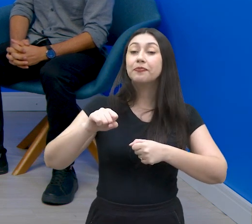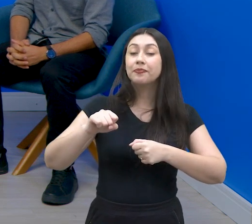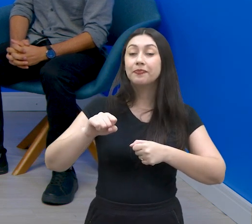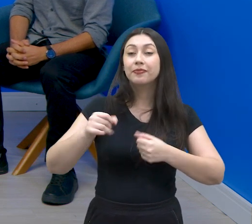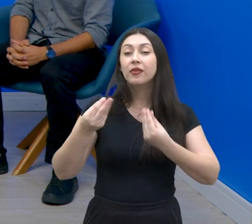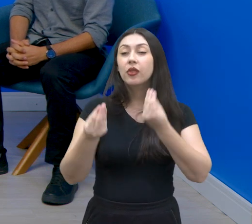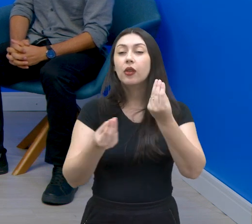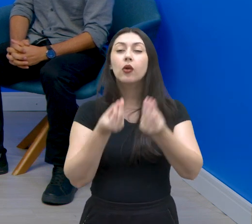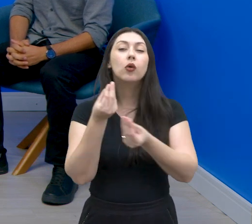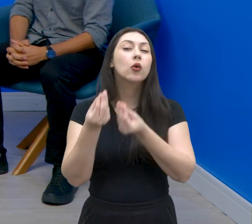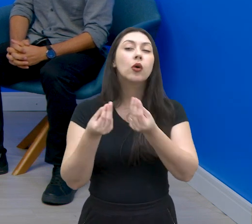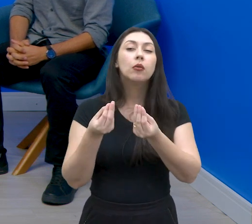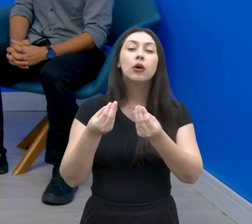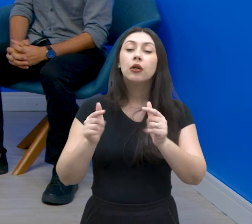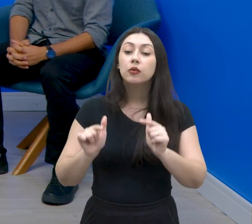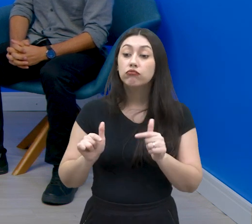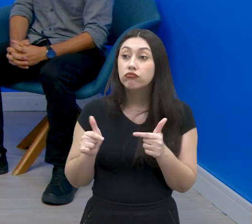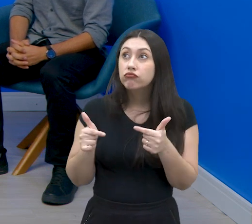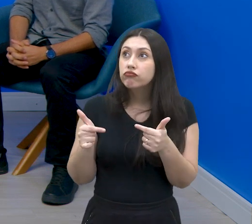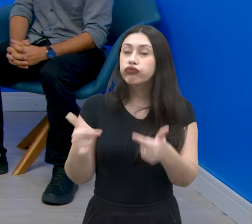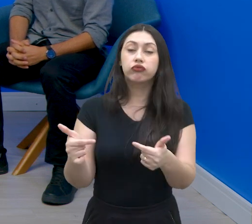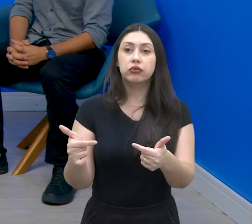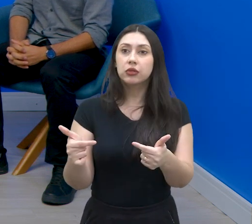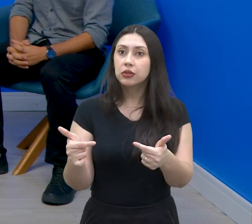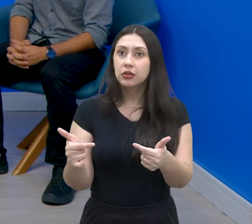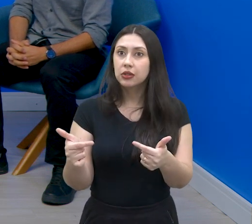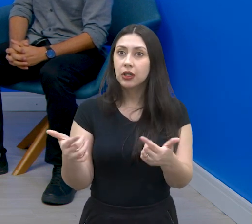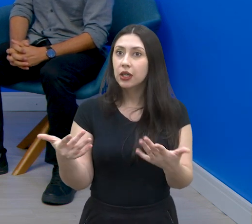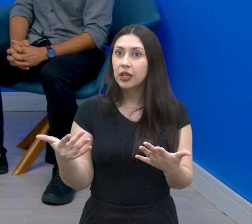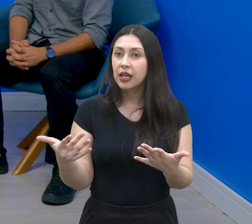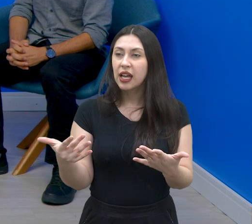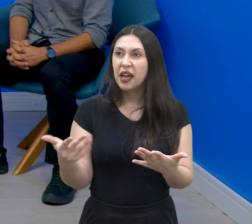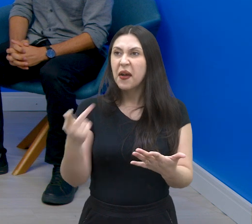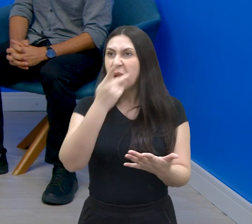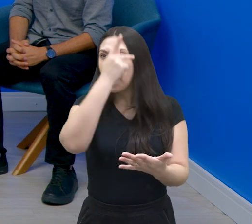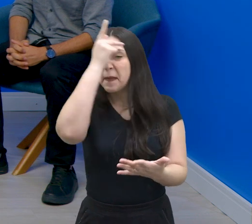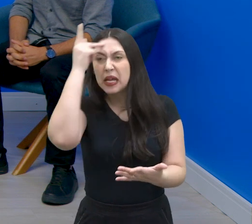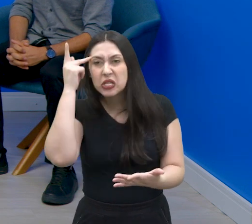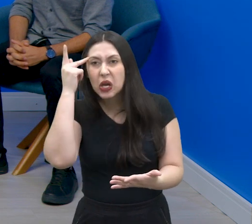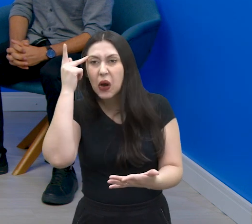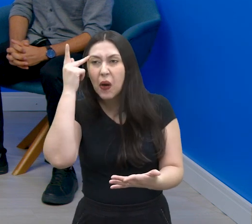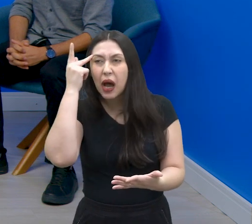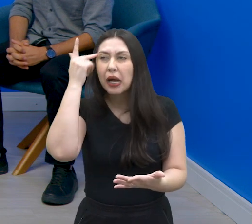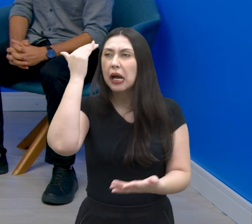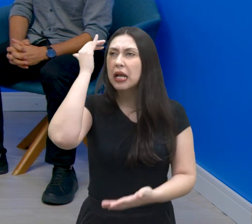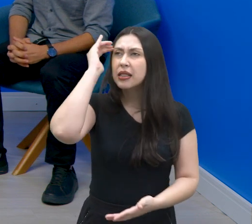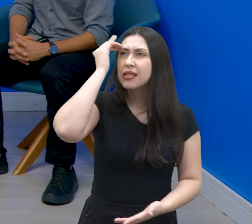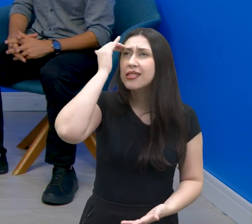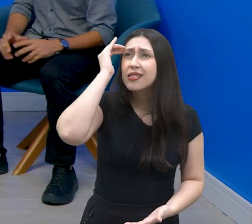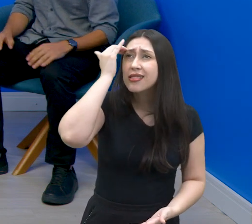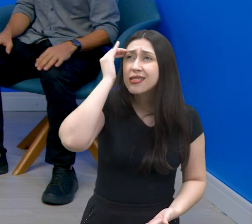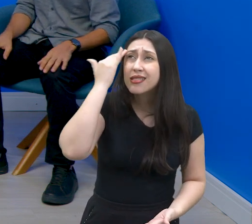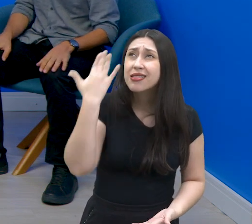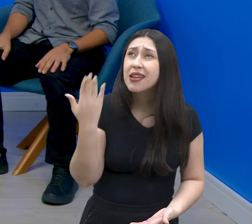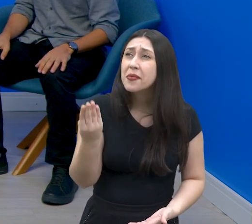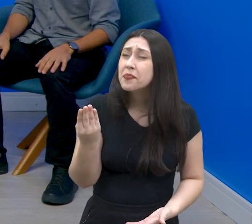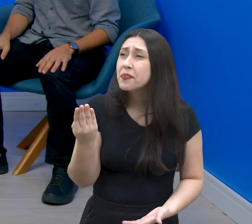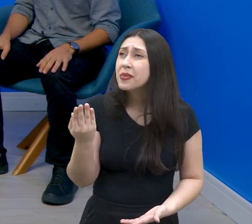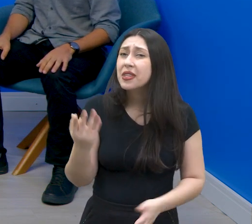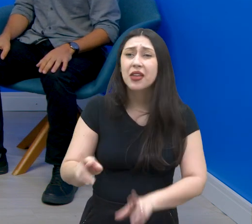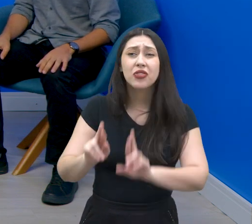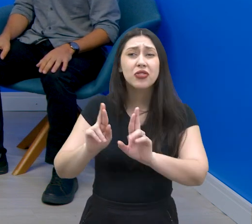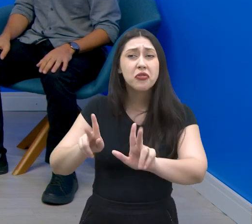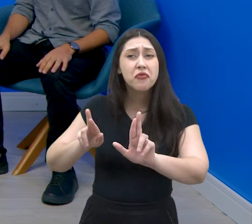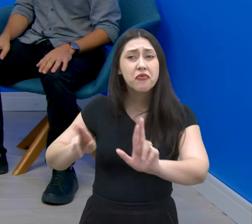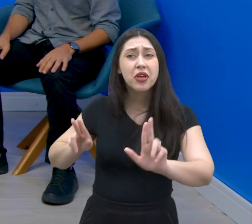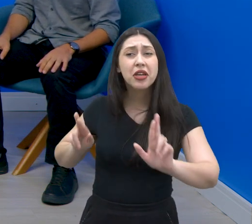questão mesmo, né? Entender essa diferenciação que existe entre a pessoa que pratica, nós todos que praticamos a política